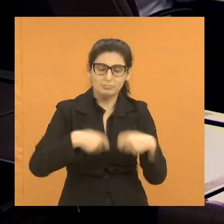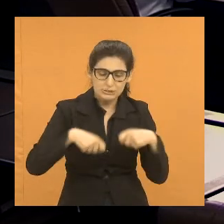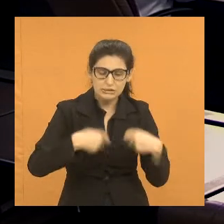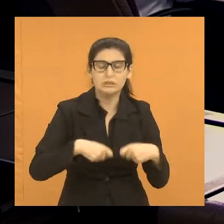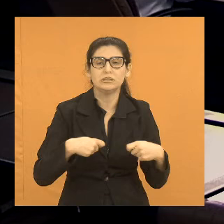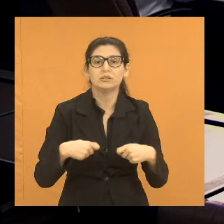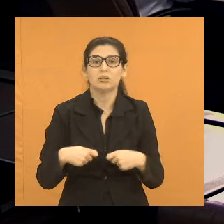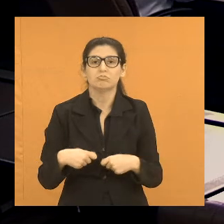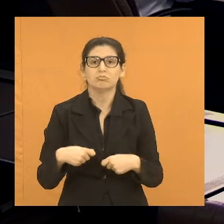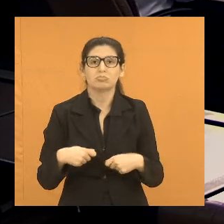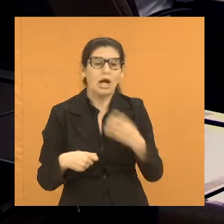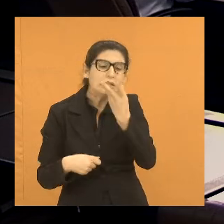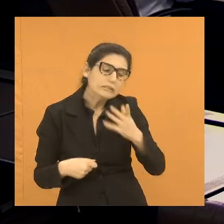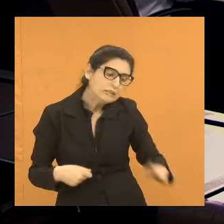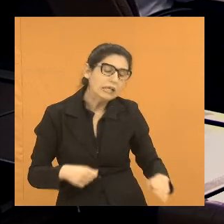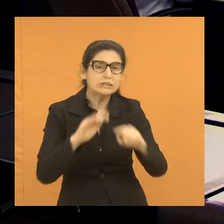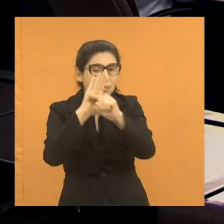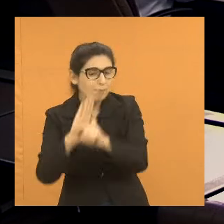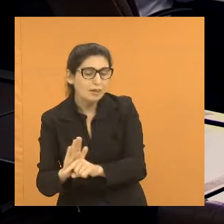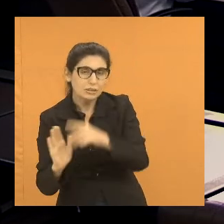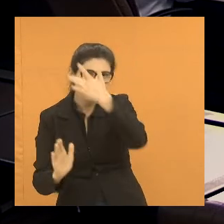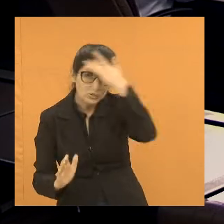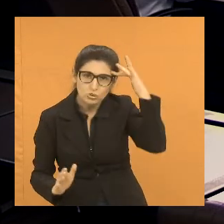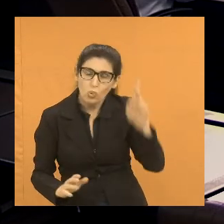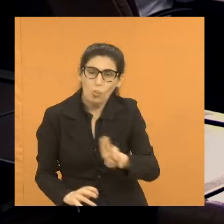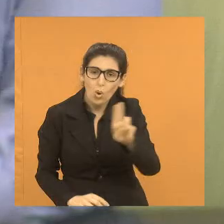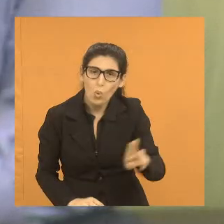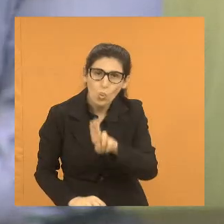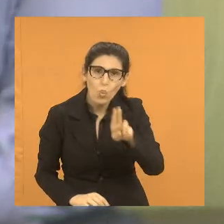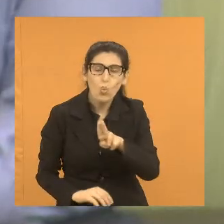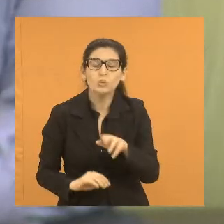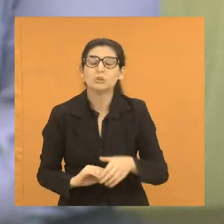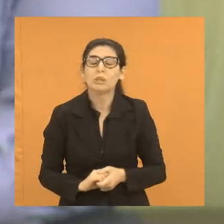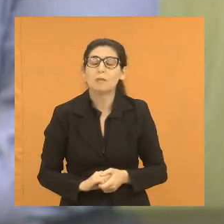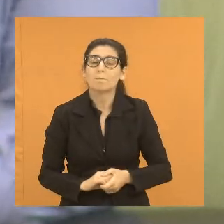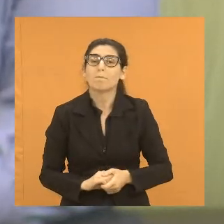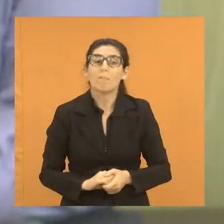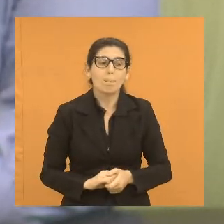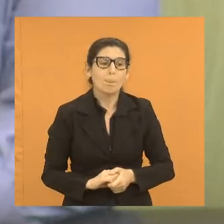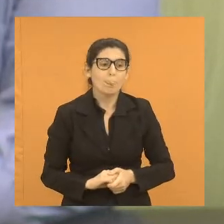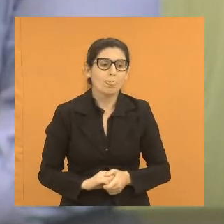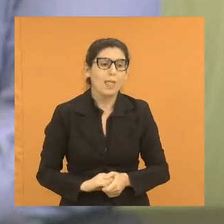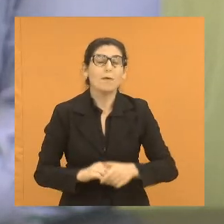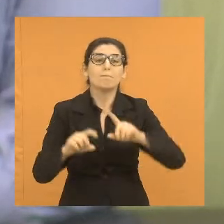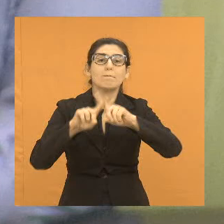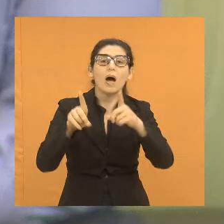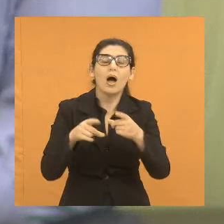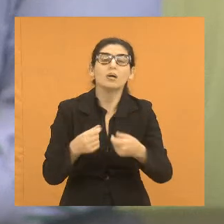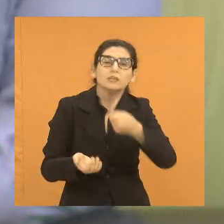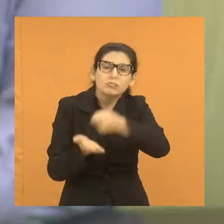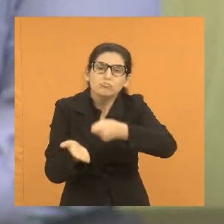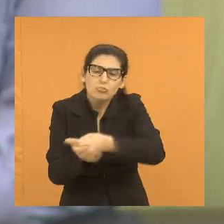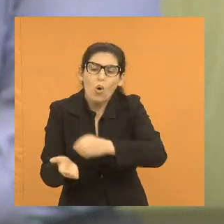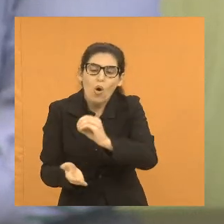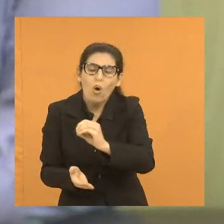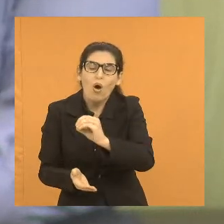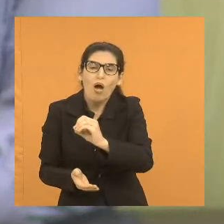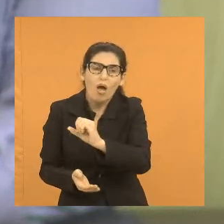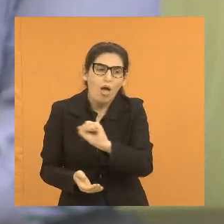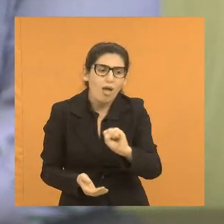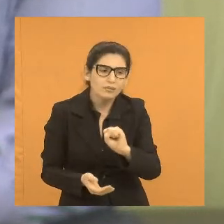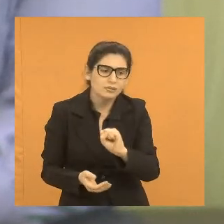gente tem sido mais incisivo, né, doutor Carlos, em relação à cobrança da OS em termos